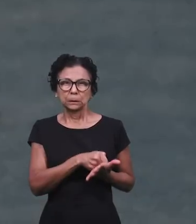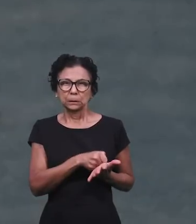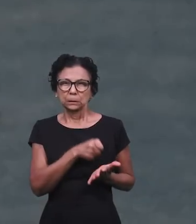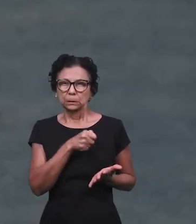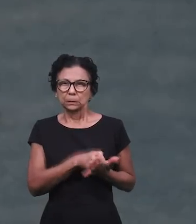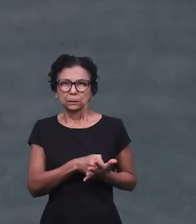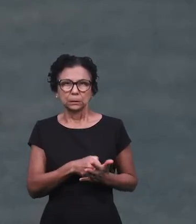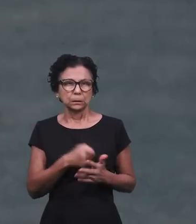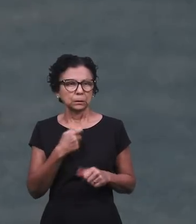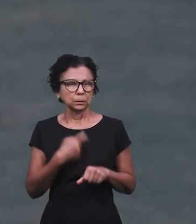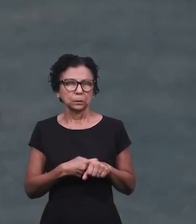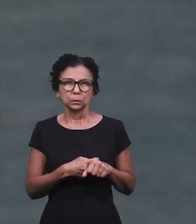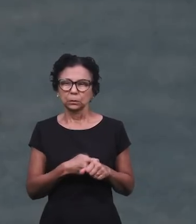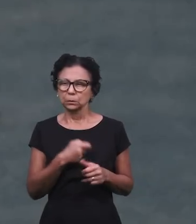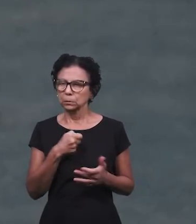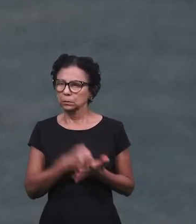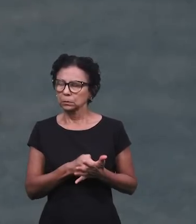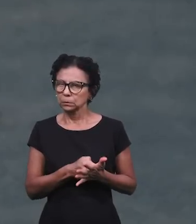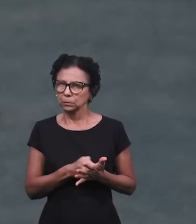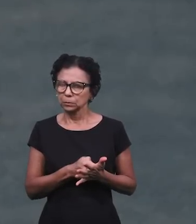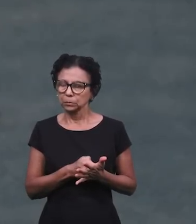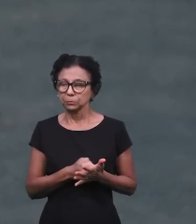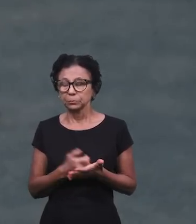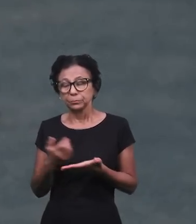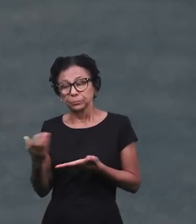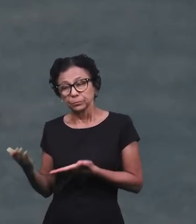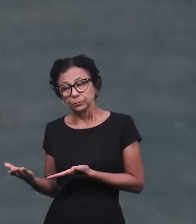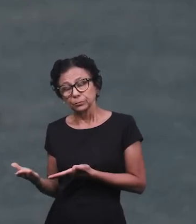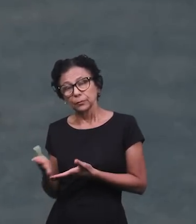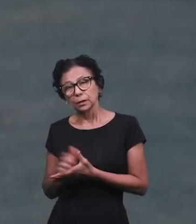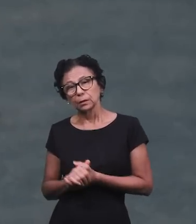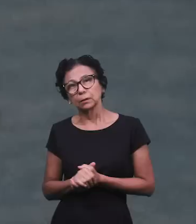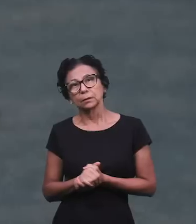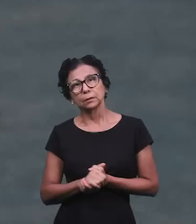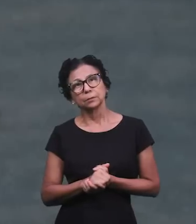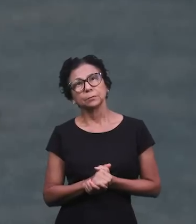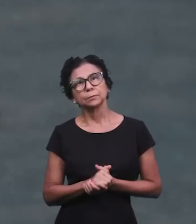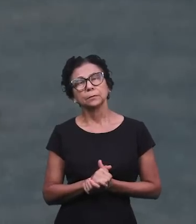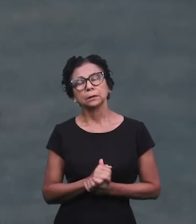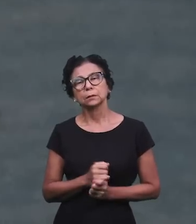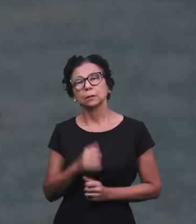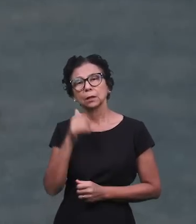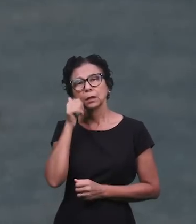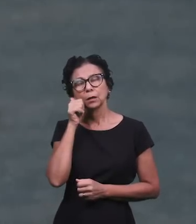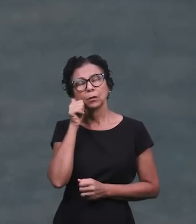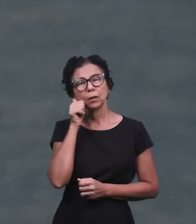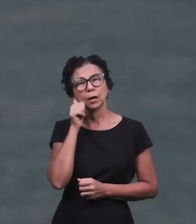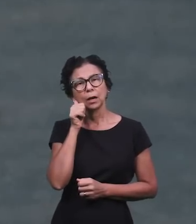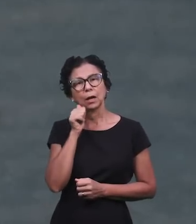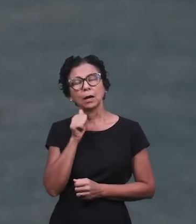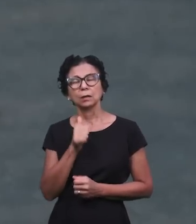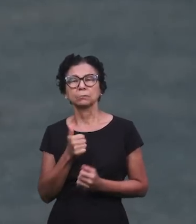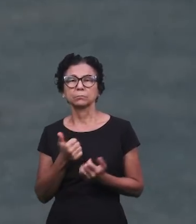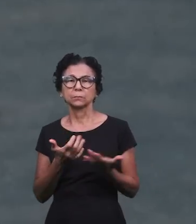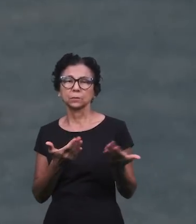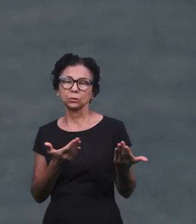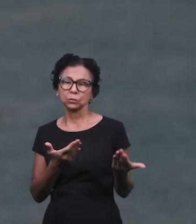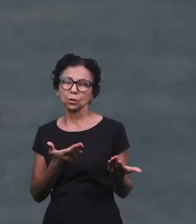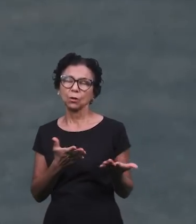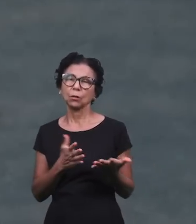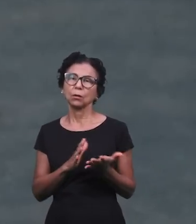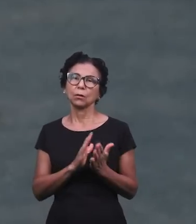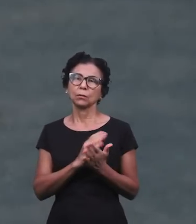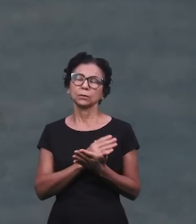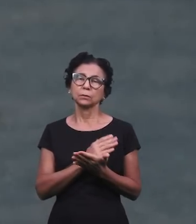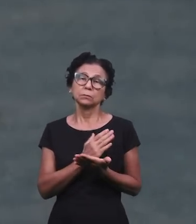muito duro com ela e tudo mais. Bom, então quando terminou aquela palavra que abriram para que nós pudéssemos dar, e